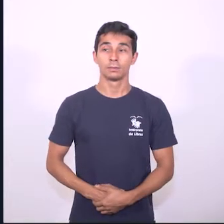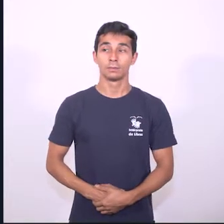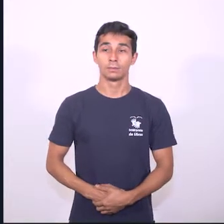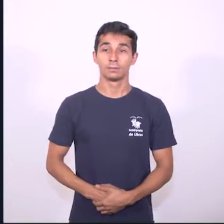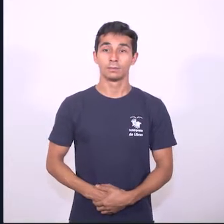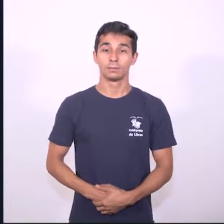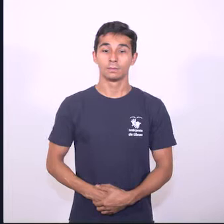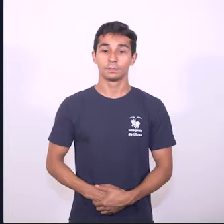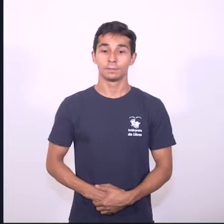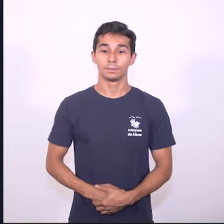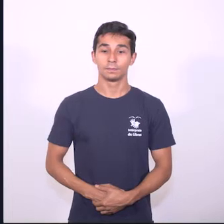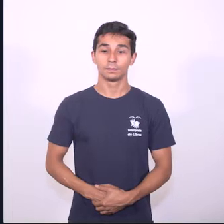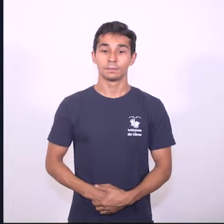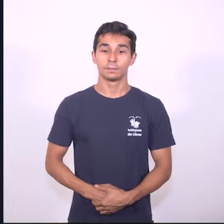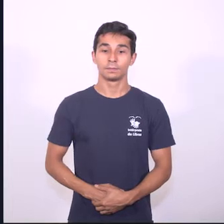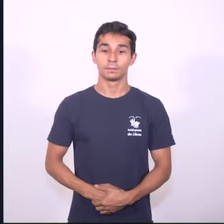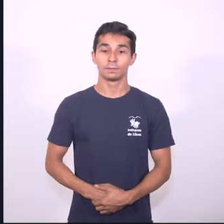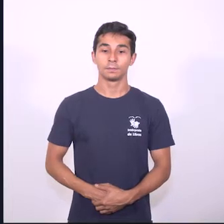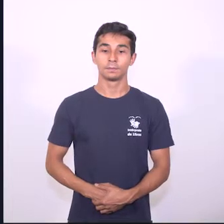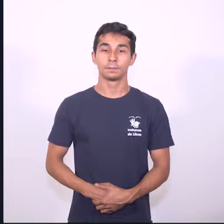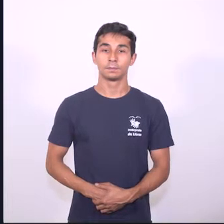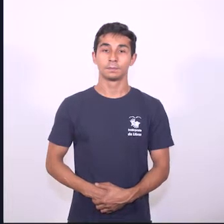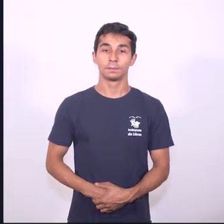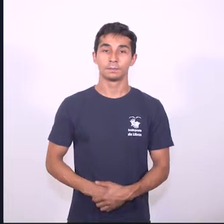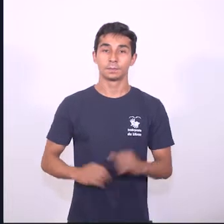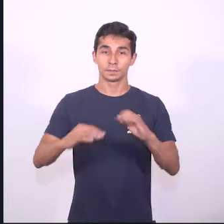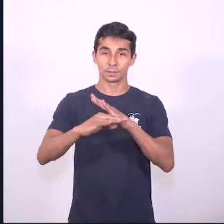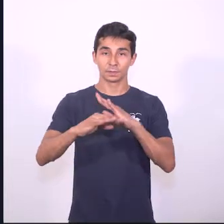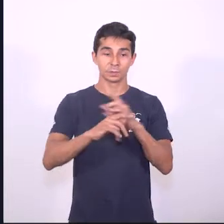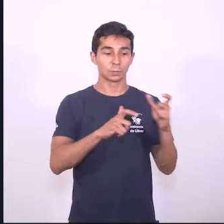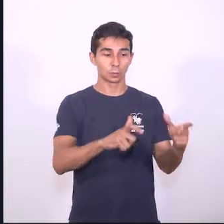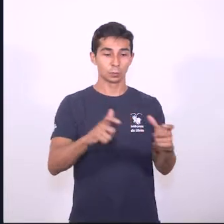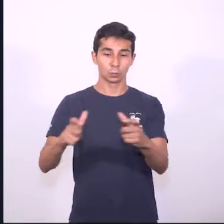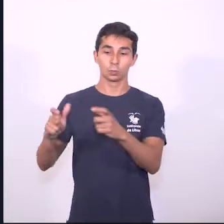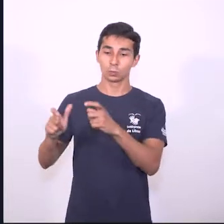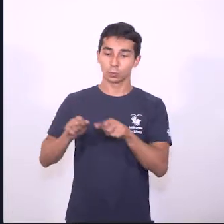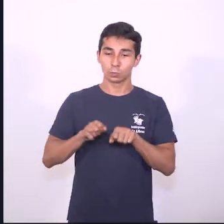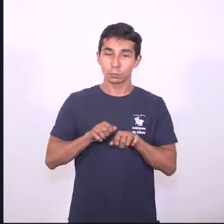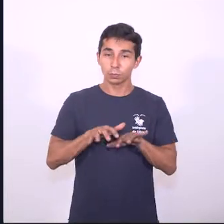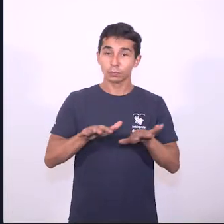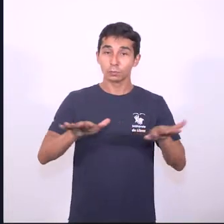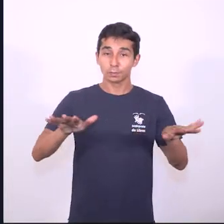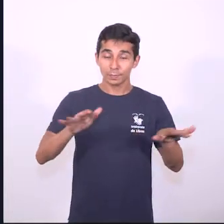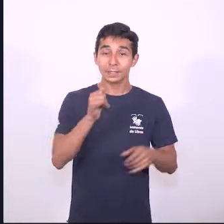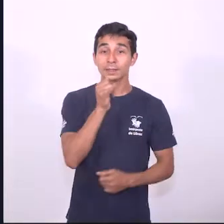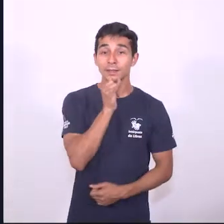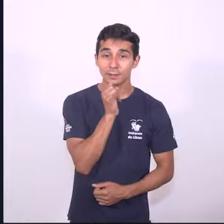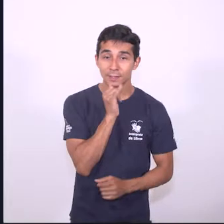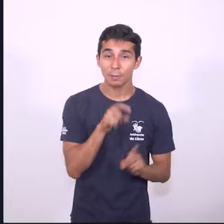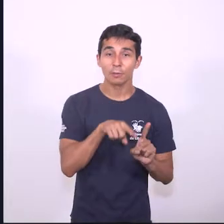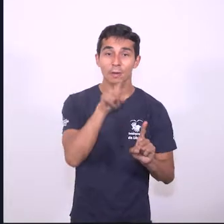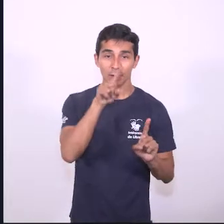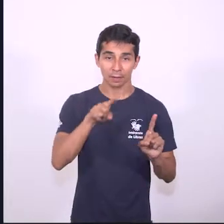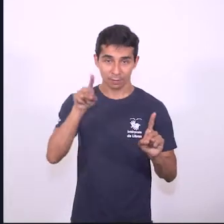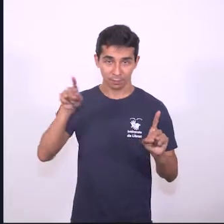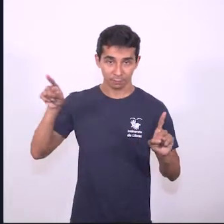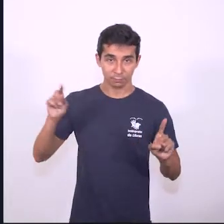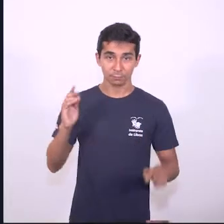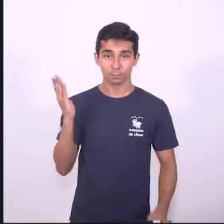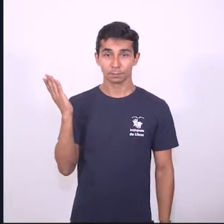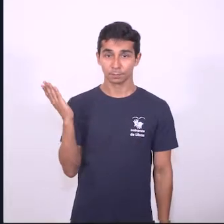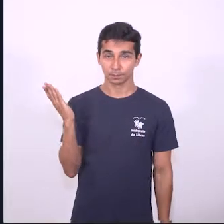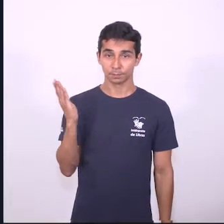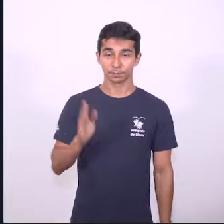distribuída também pelas regiões da cidade, da forma que o gráfico aí mostra.